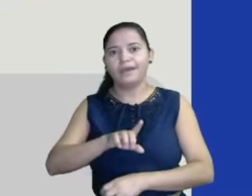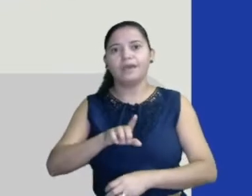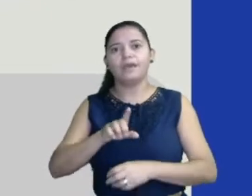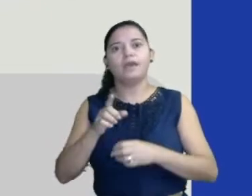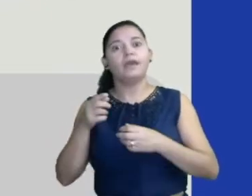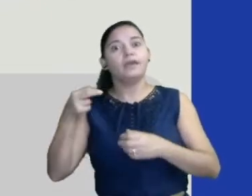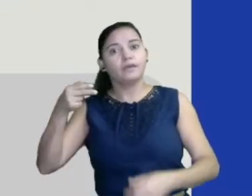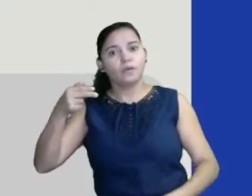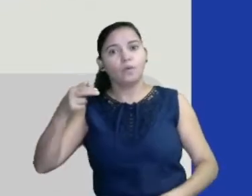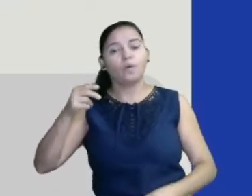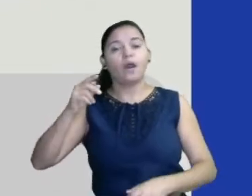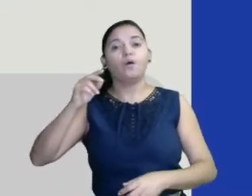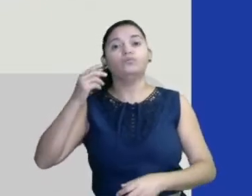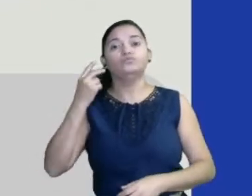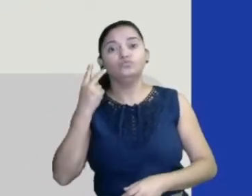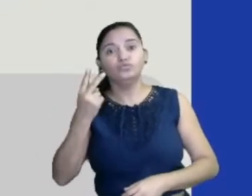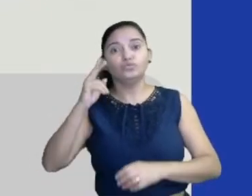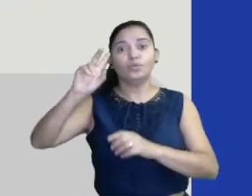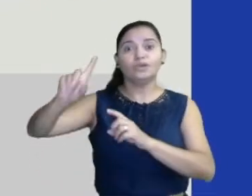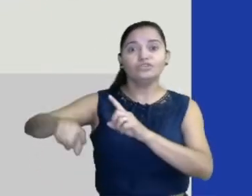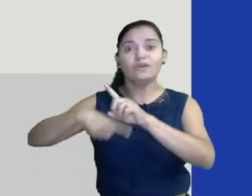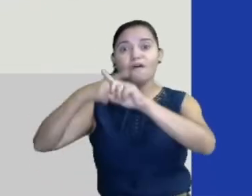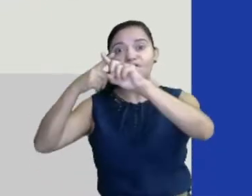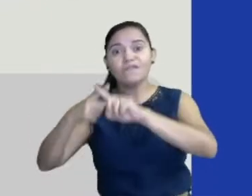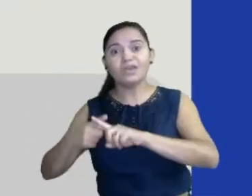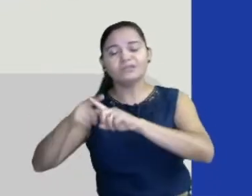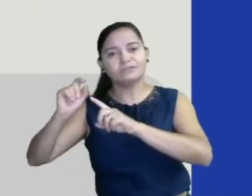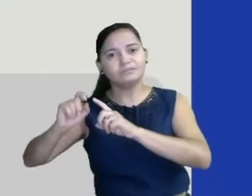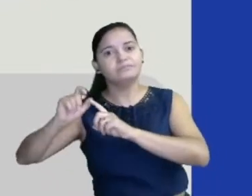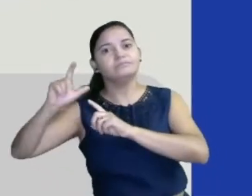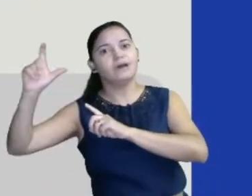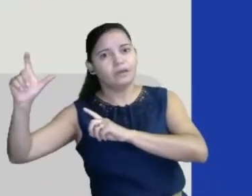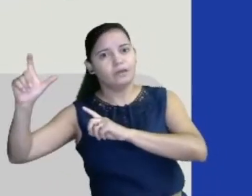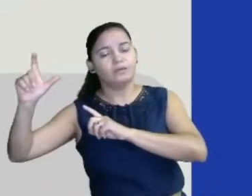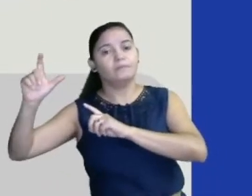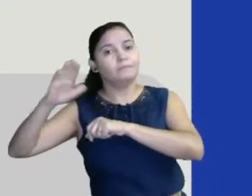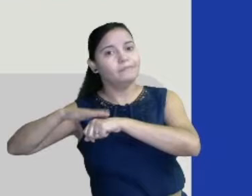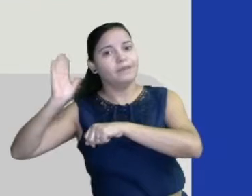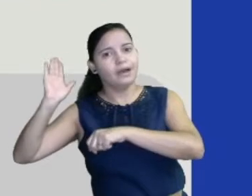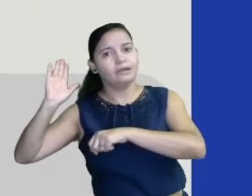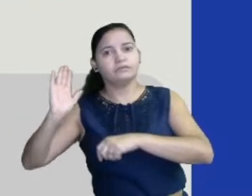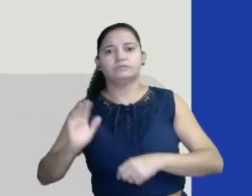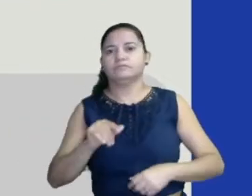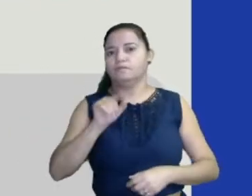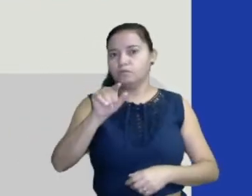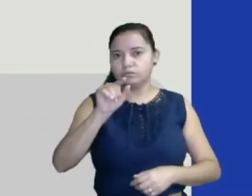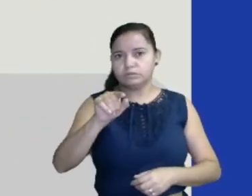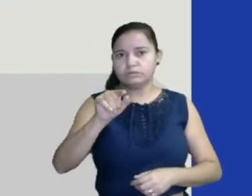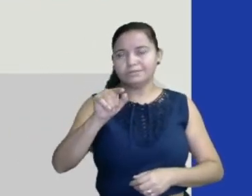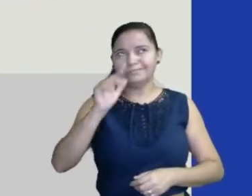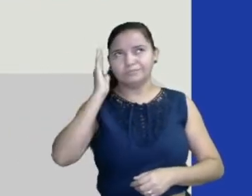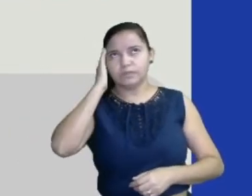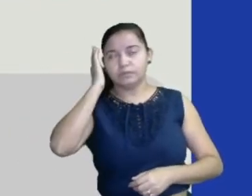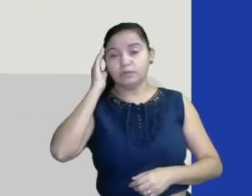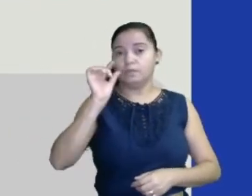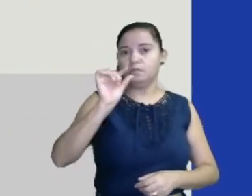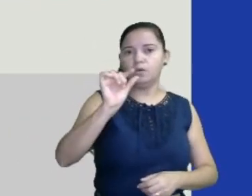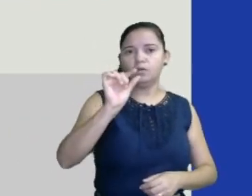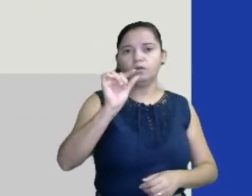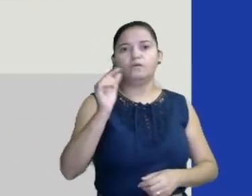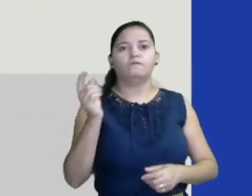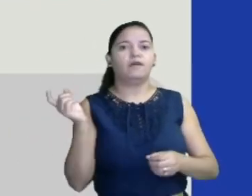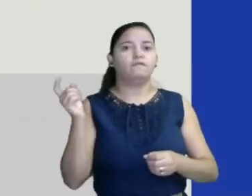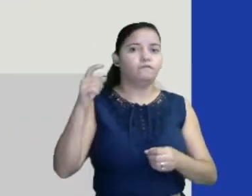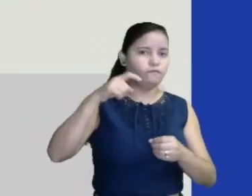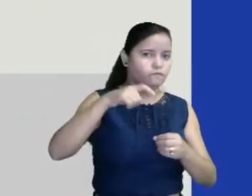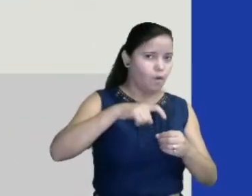duas vezes maior que o produtor o zíper tá então se liga aqui para a gente entender um pouquinho isso aí a gente